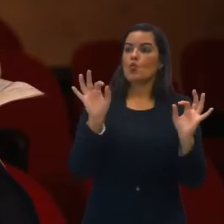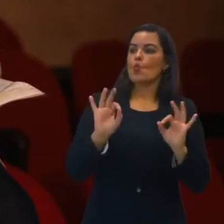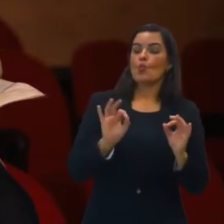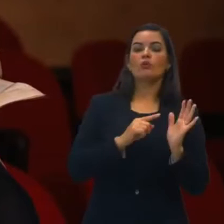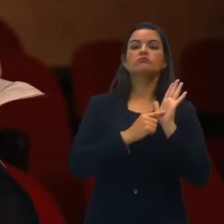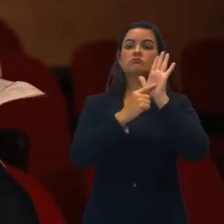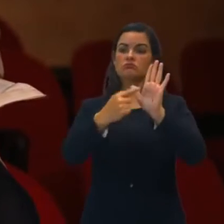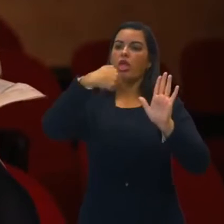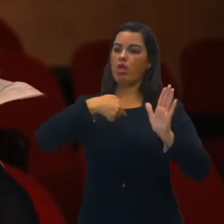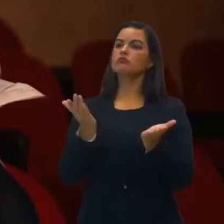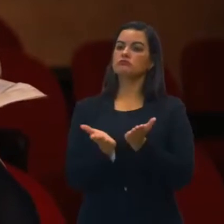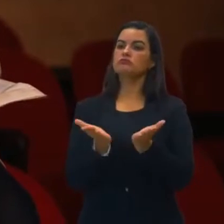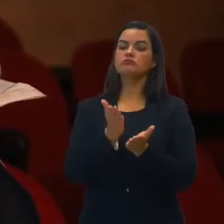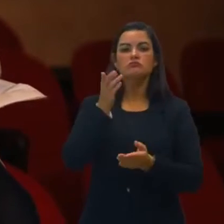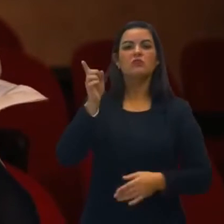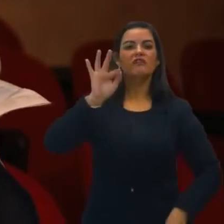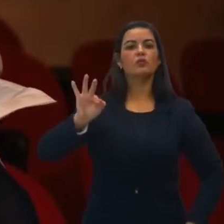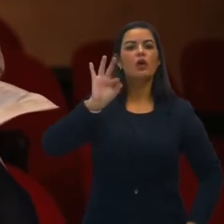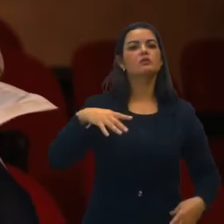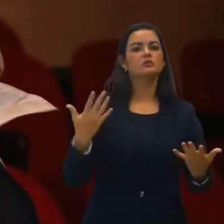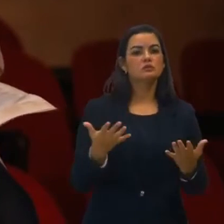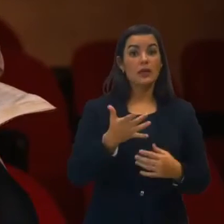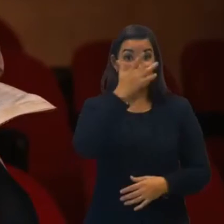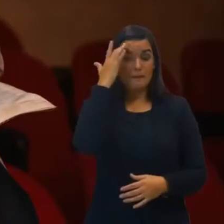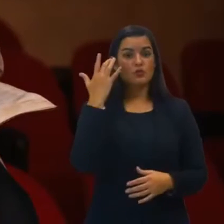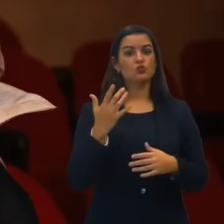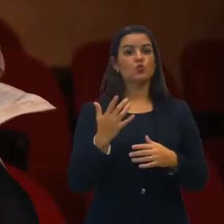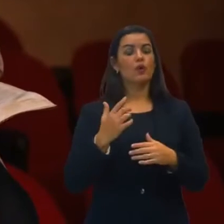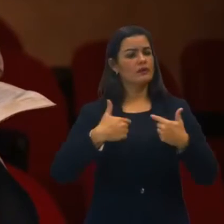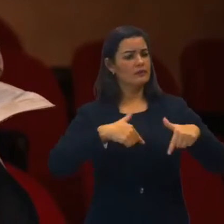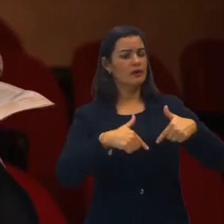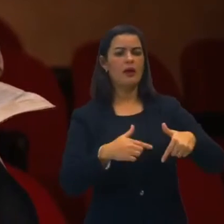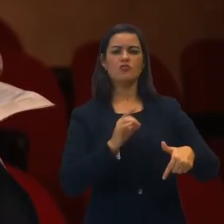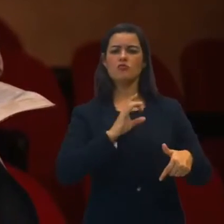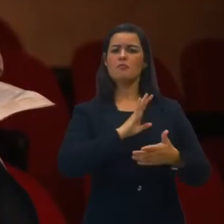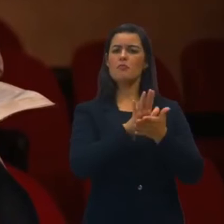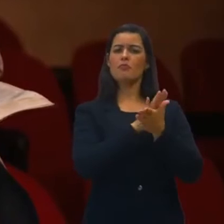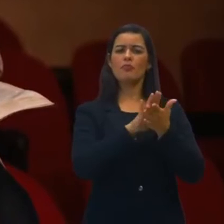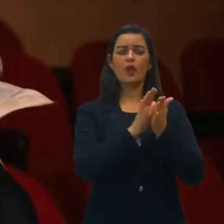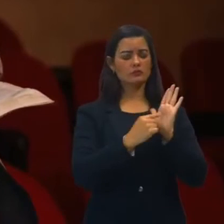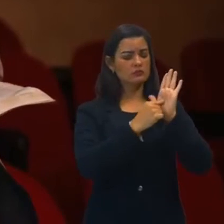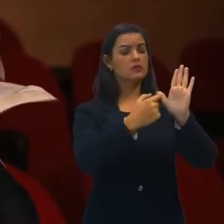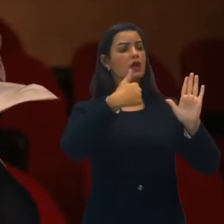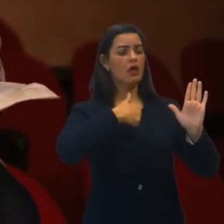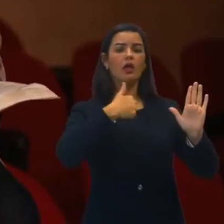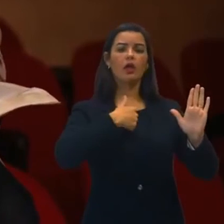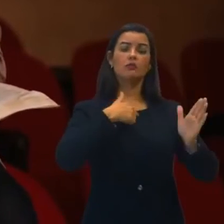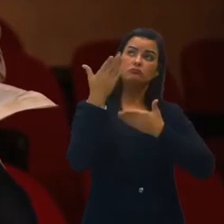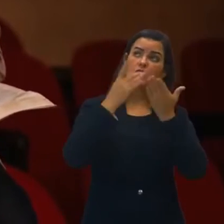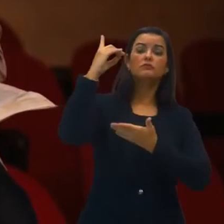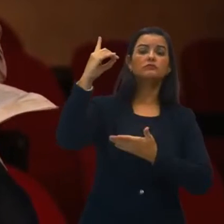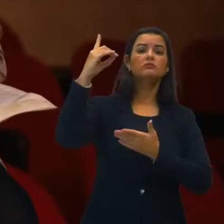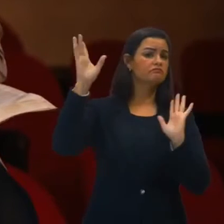como um cristão na universidade. O empregado não terá medo de se apresentar como servo de Deus na sua empresa.